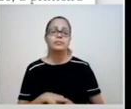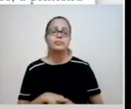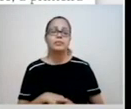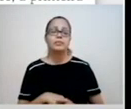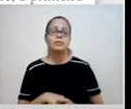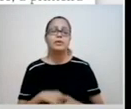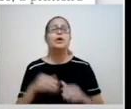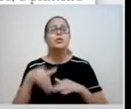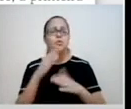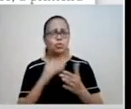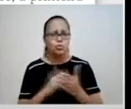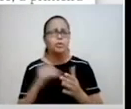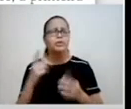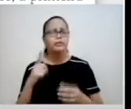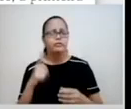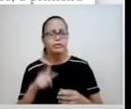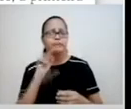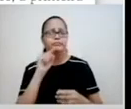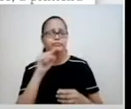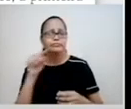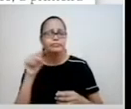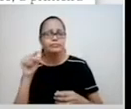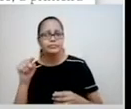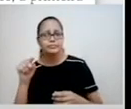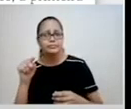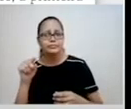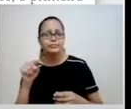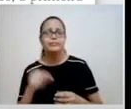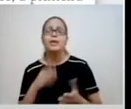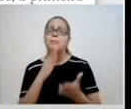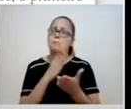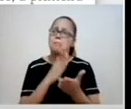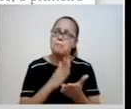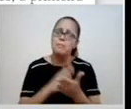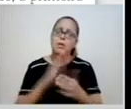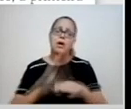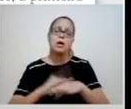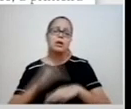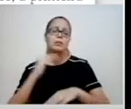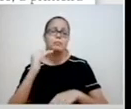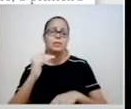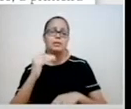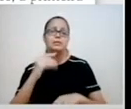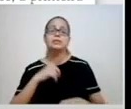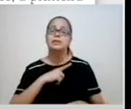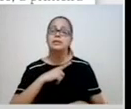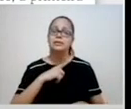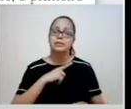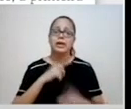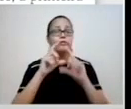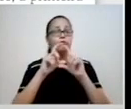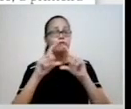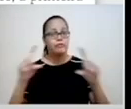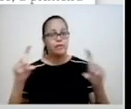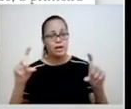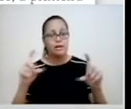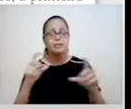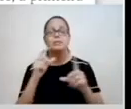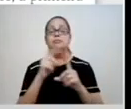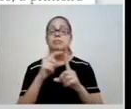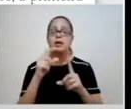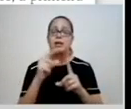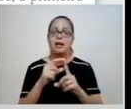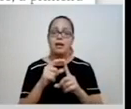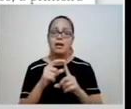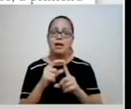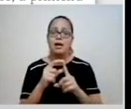então, toda vez que eu tenho essas reticências, tem uma pausa maior, é diferente do uso de uma pontuação normal. Eu tenho muitas frases, palavras que são